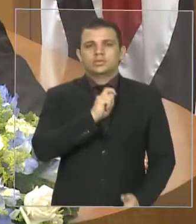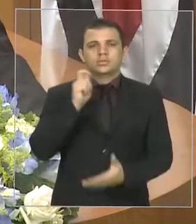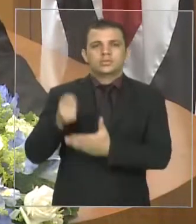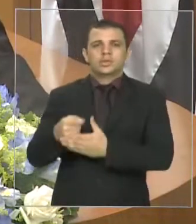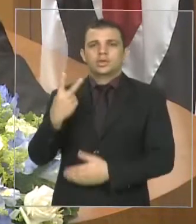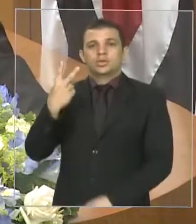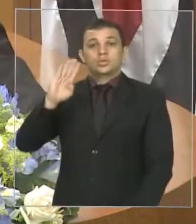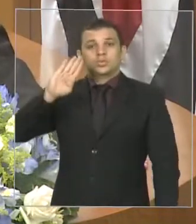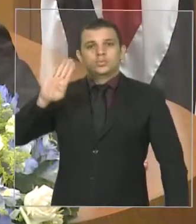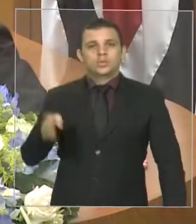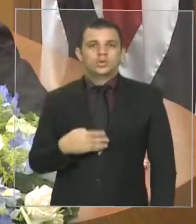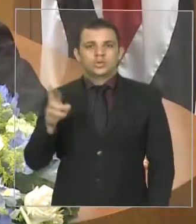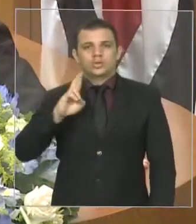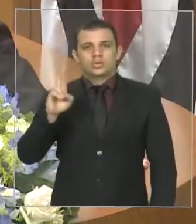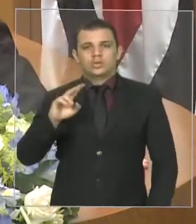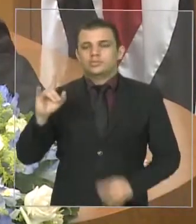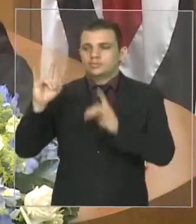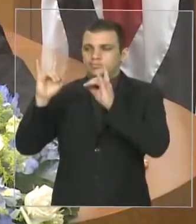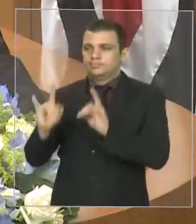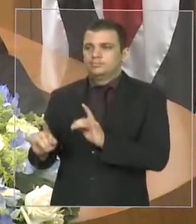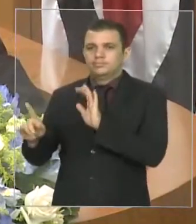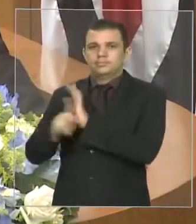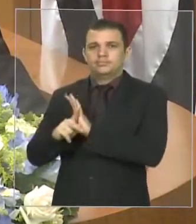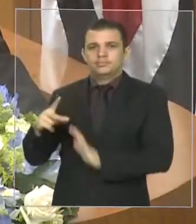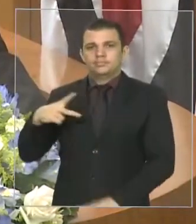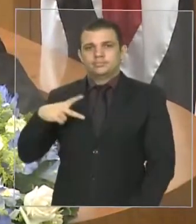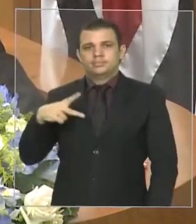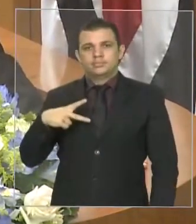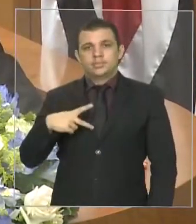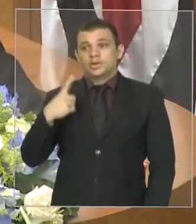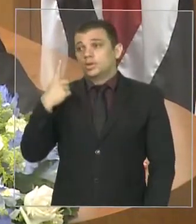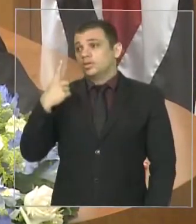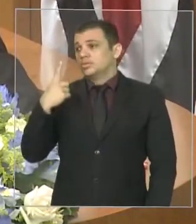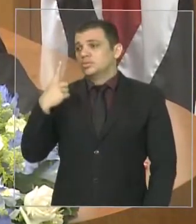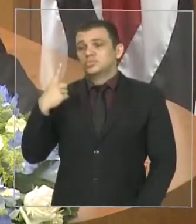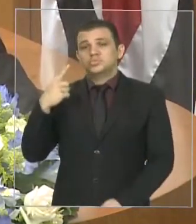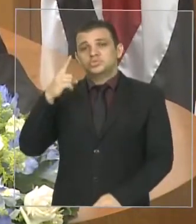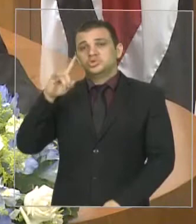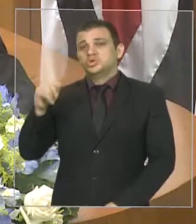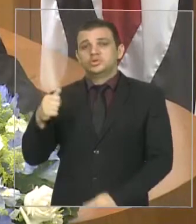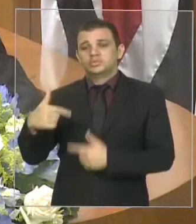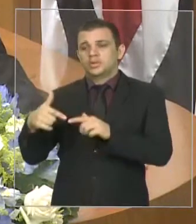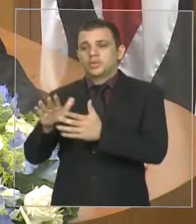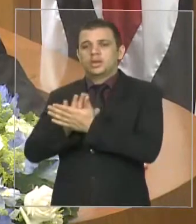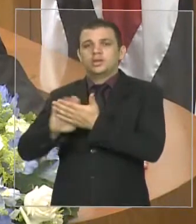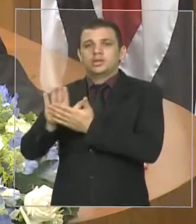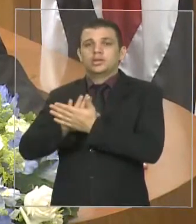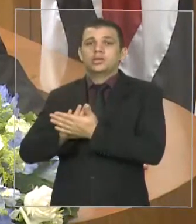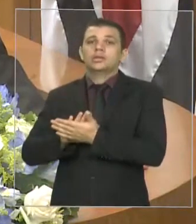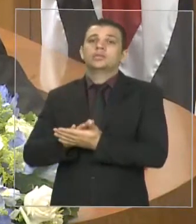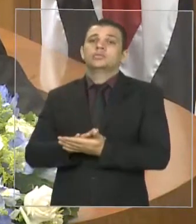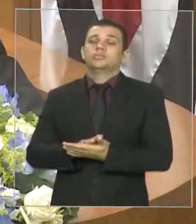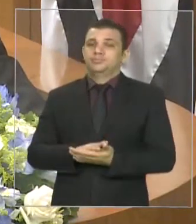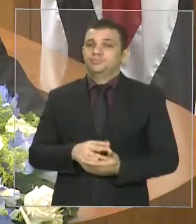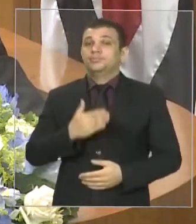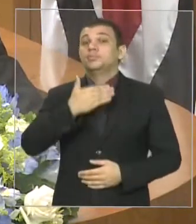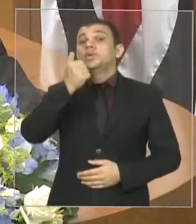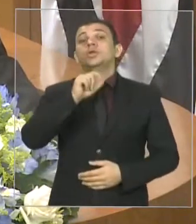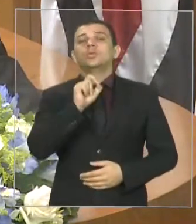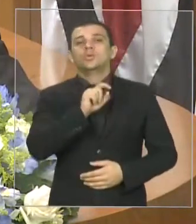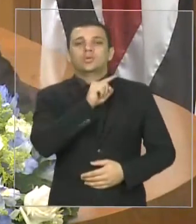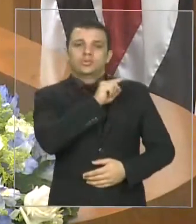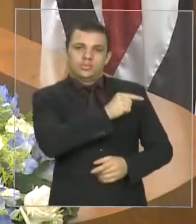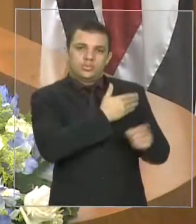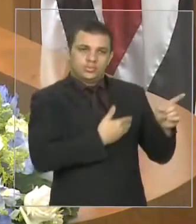2 bilhões em um prédio particular que nunca passou um dia funcionando, ele deveria ter feito uma parceria com a Santa Casa